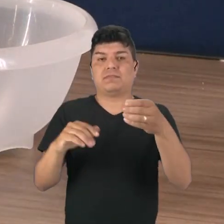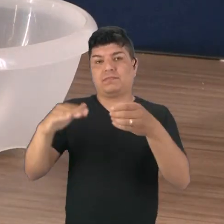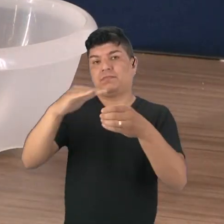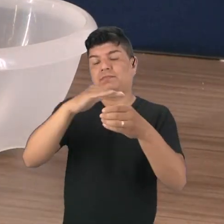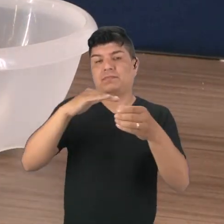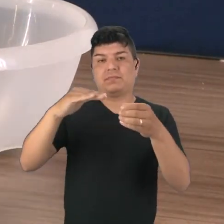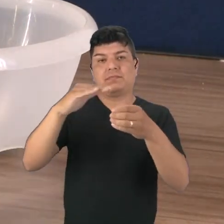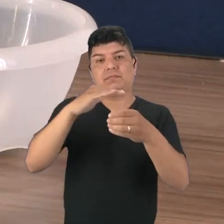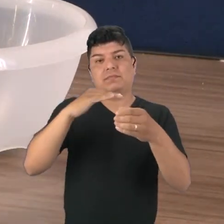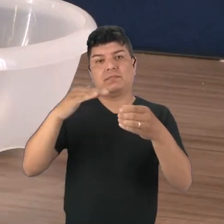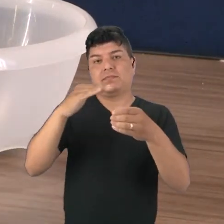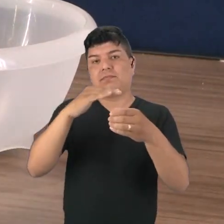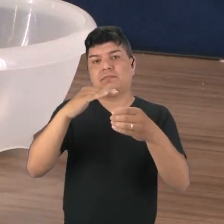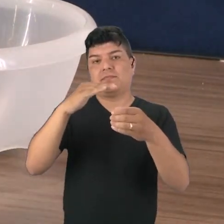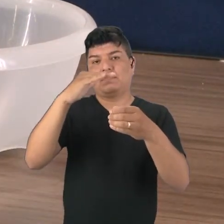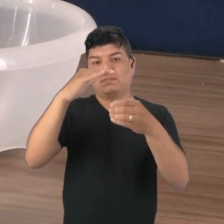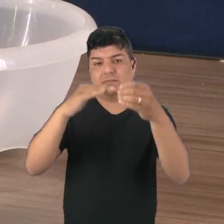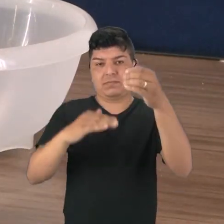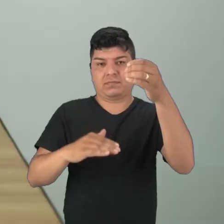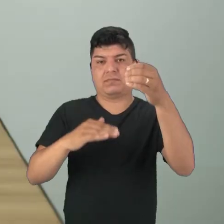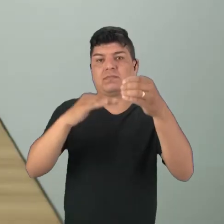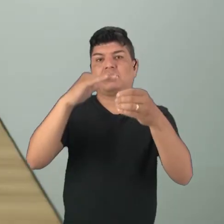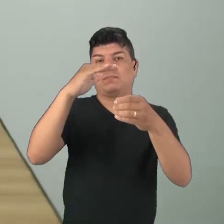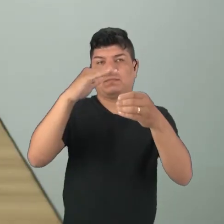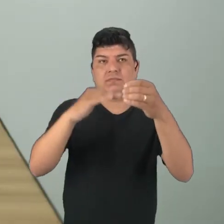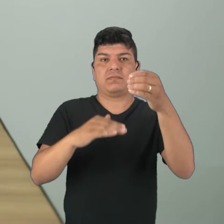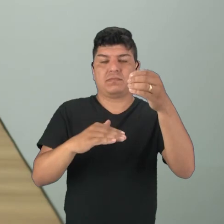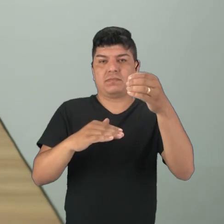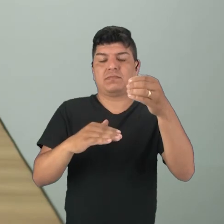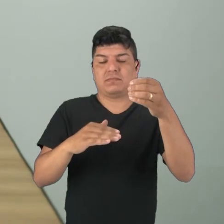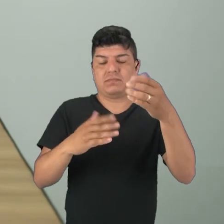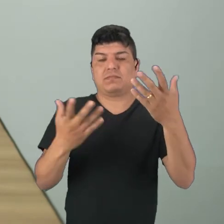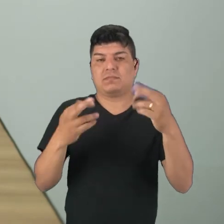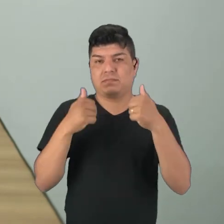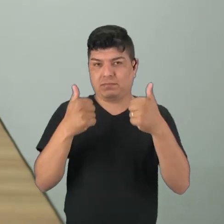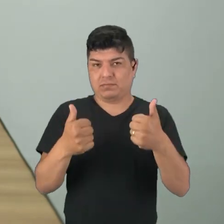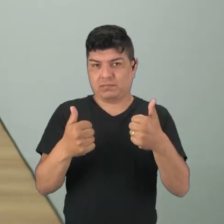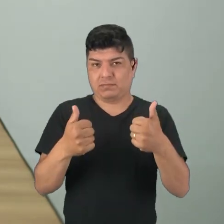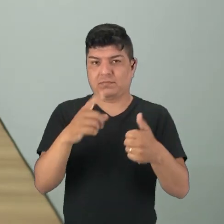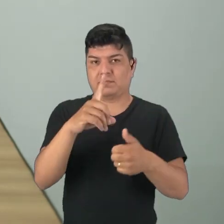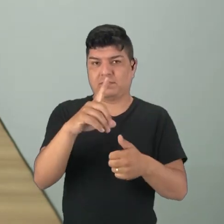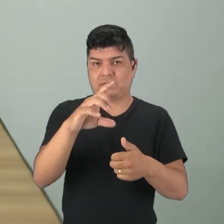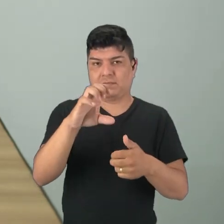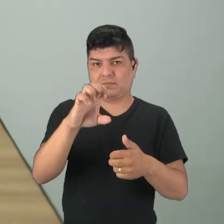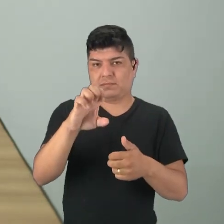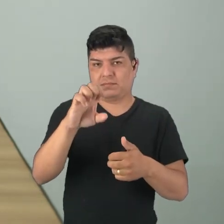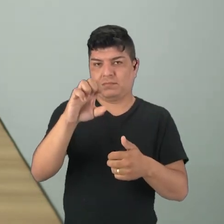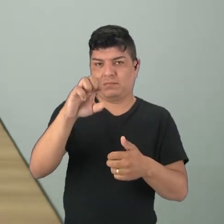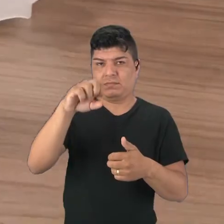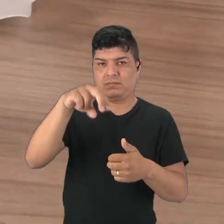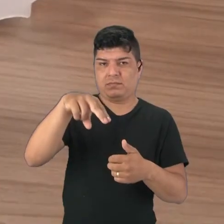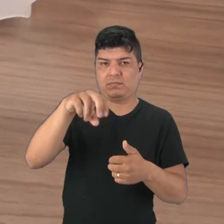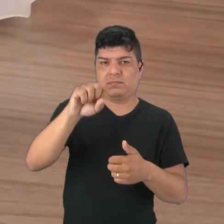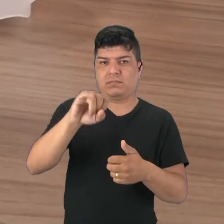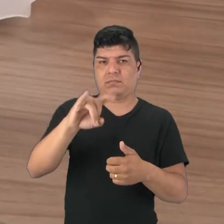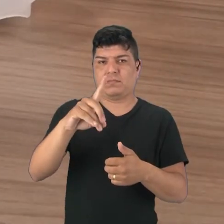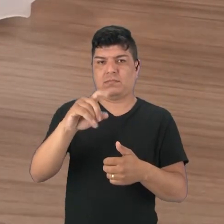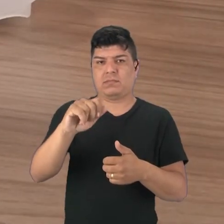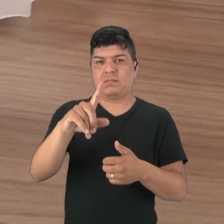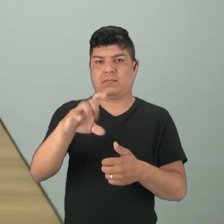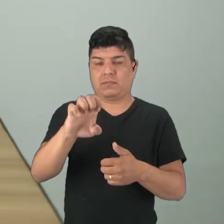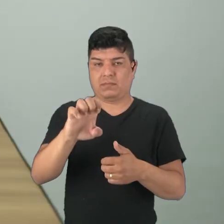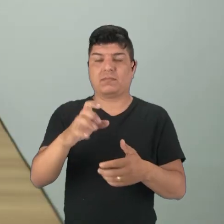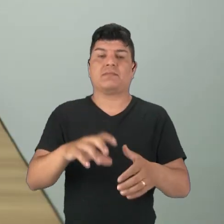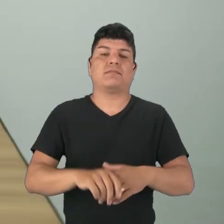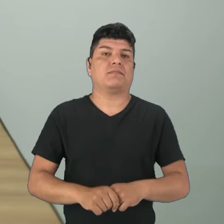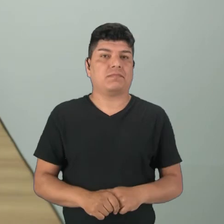Então, aqui é os níveis de densidade, né? Certinho? Deu para perceber aí a diferença?